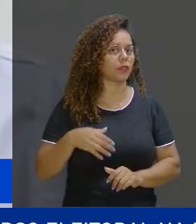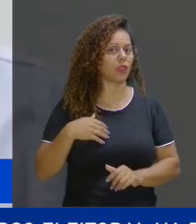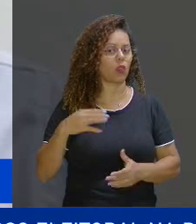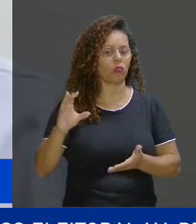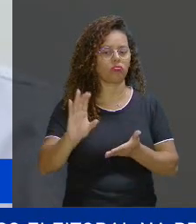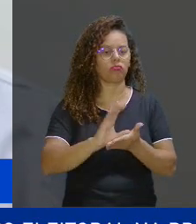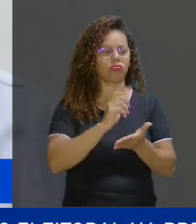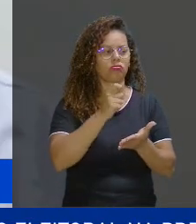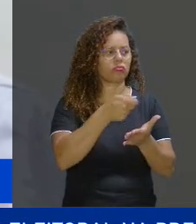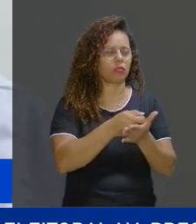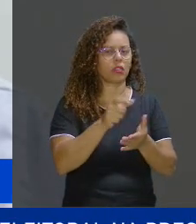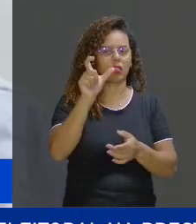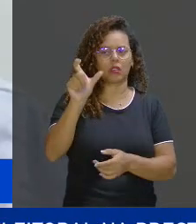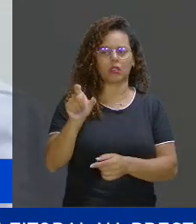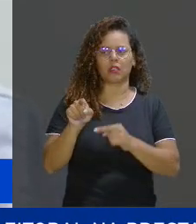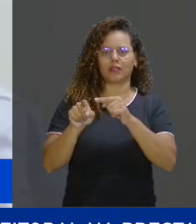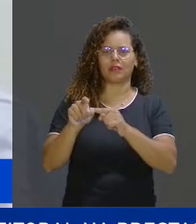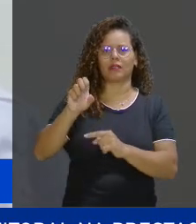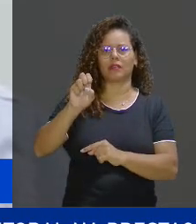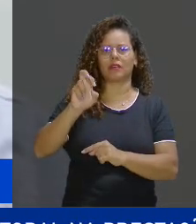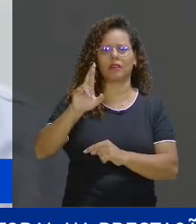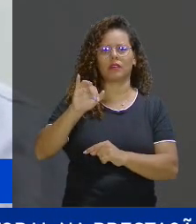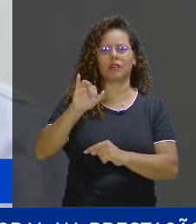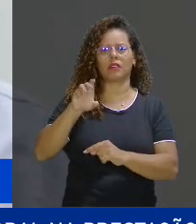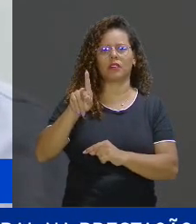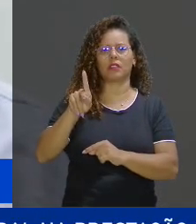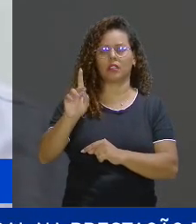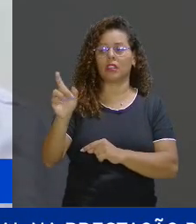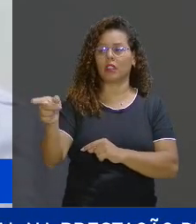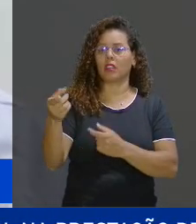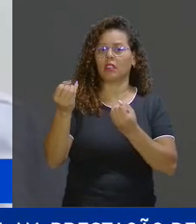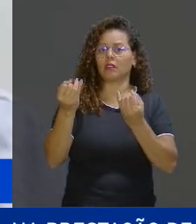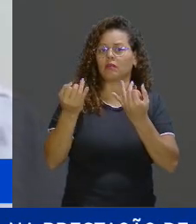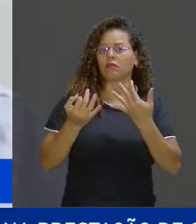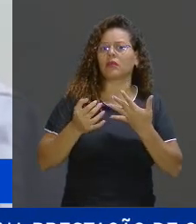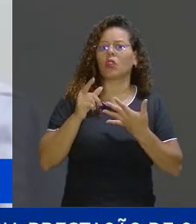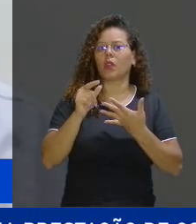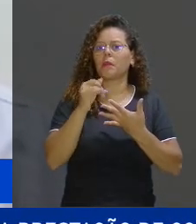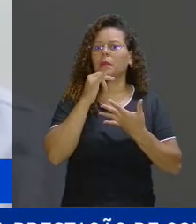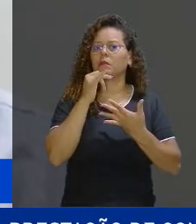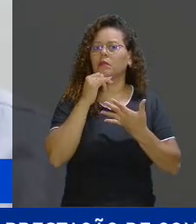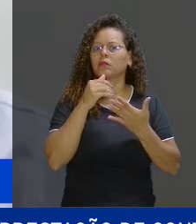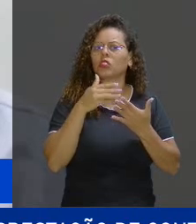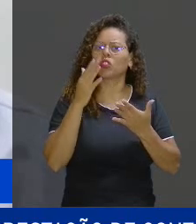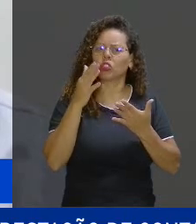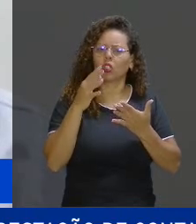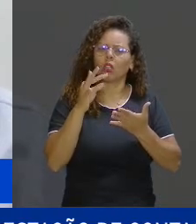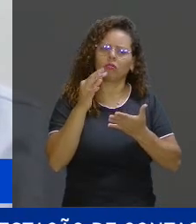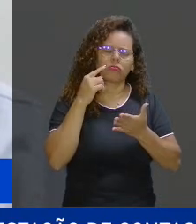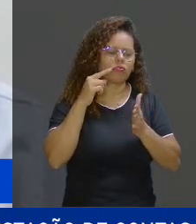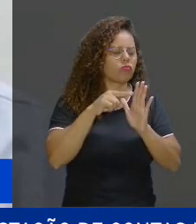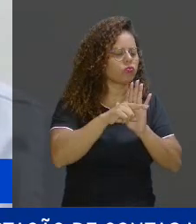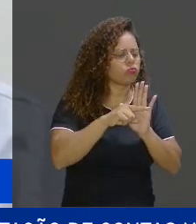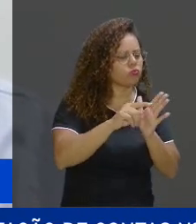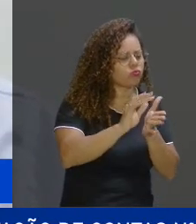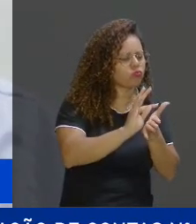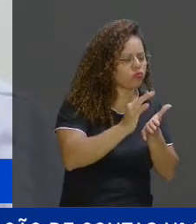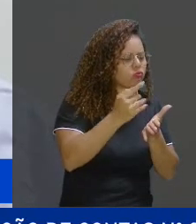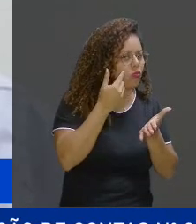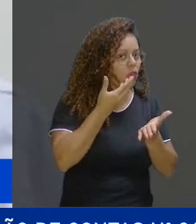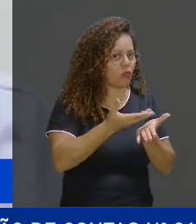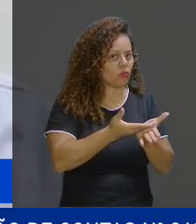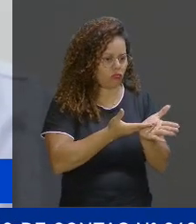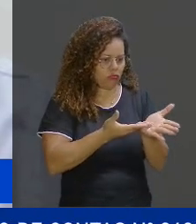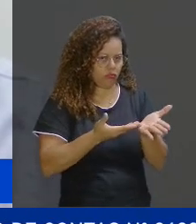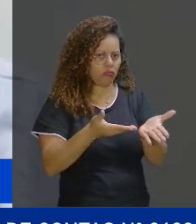Na tela, em ambiente virtual, o advogado João Vitor das Neves. Ele é branco, de cabelos castanhos escuros,